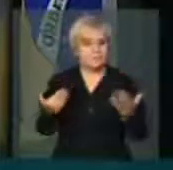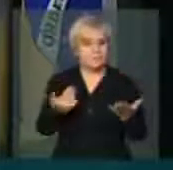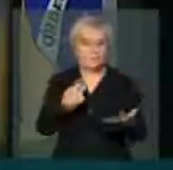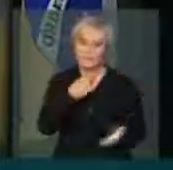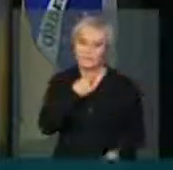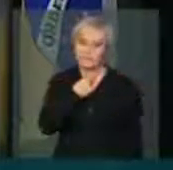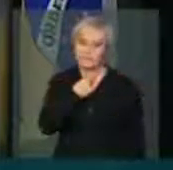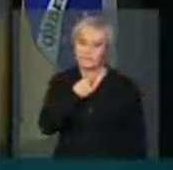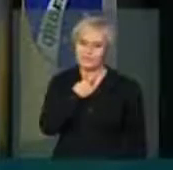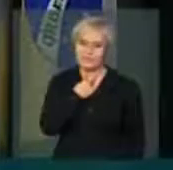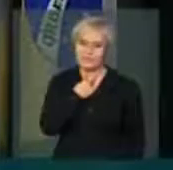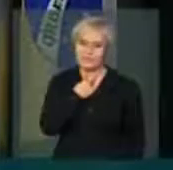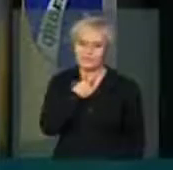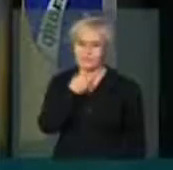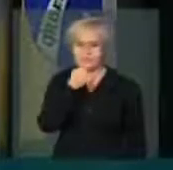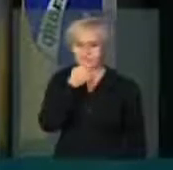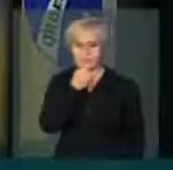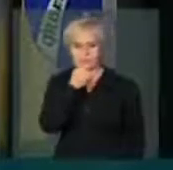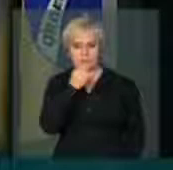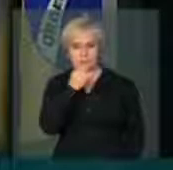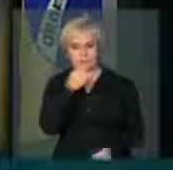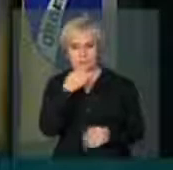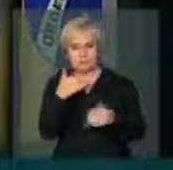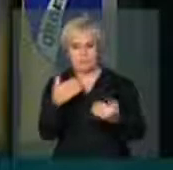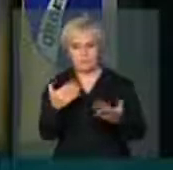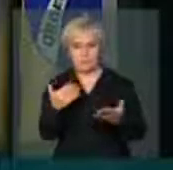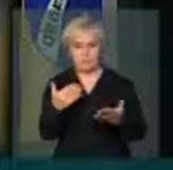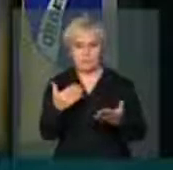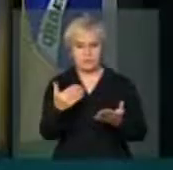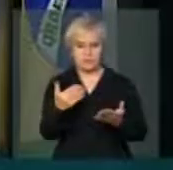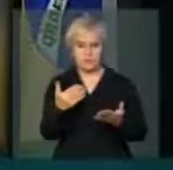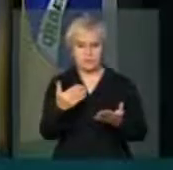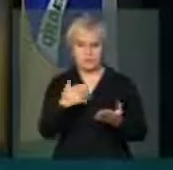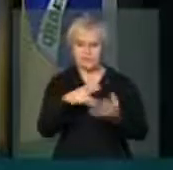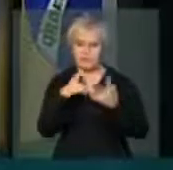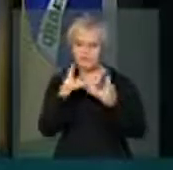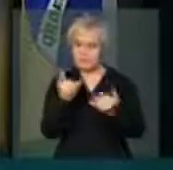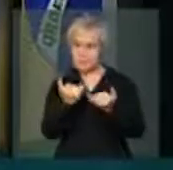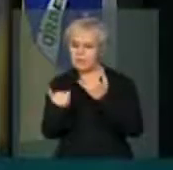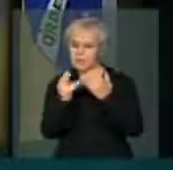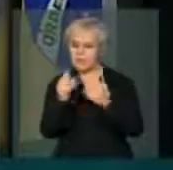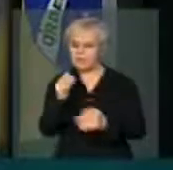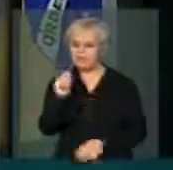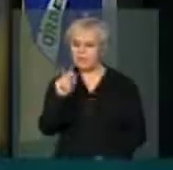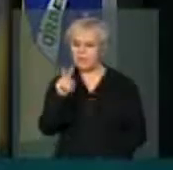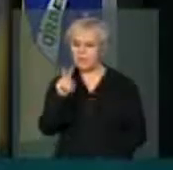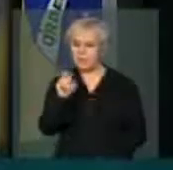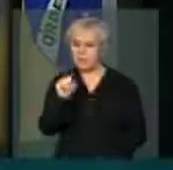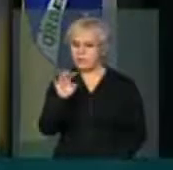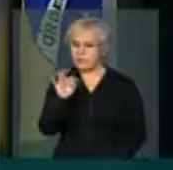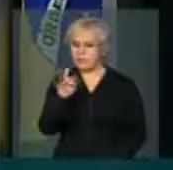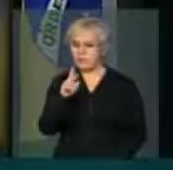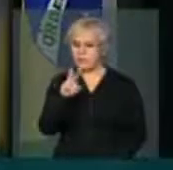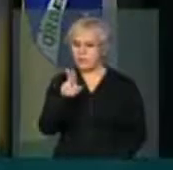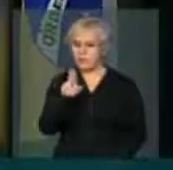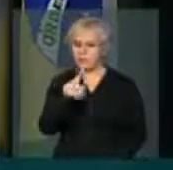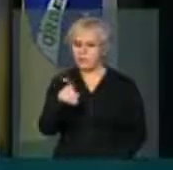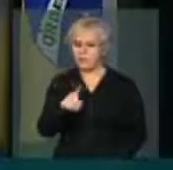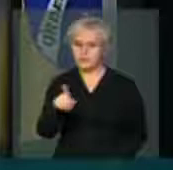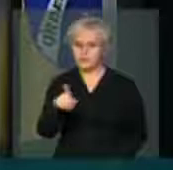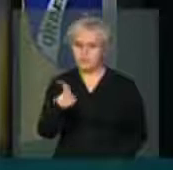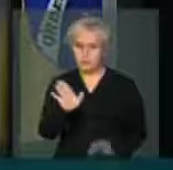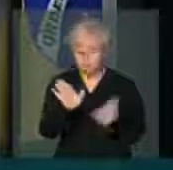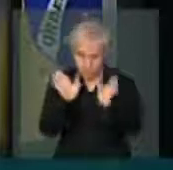governo, como avestruz, enfiando a cabeça na areia para ver se escapa da tempestade que está se